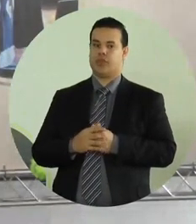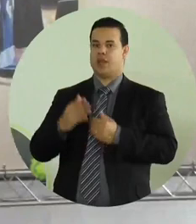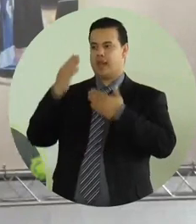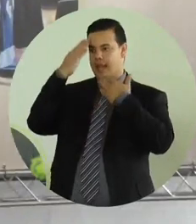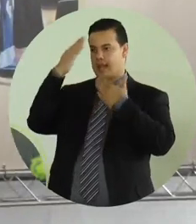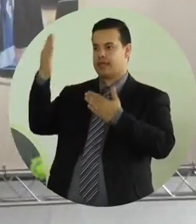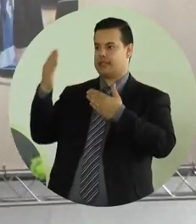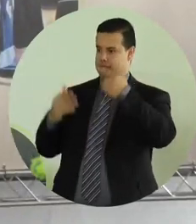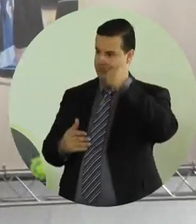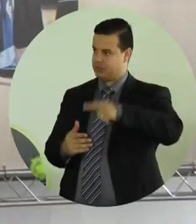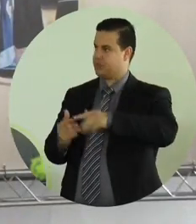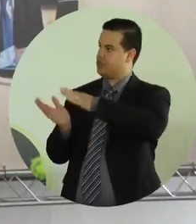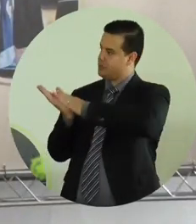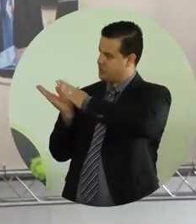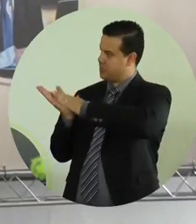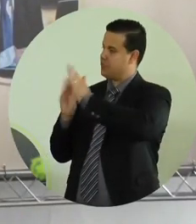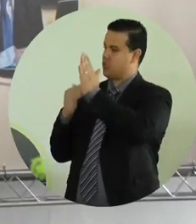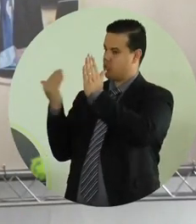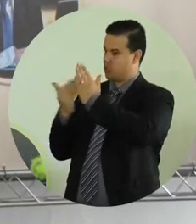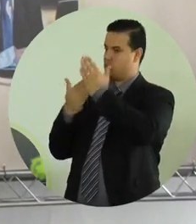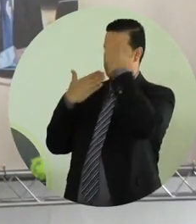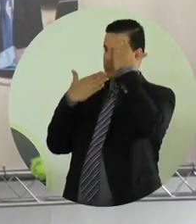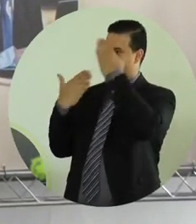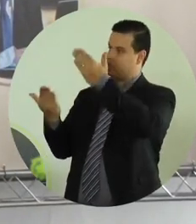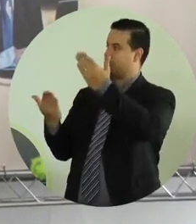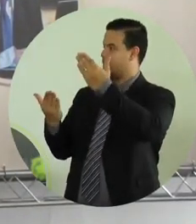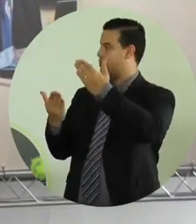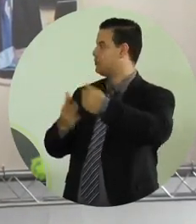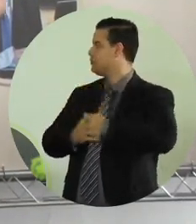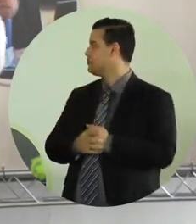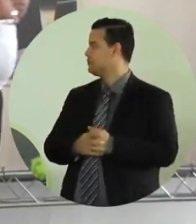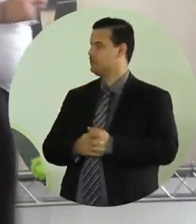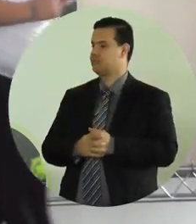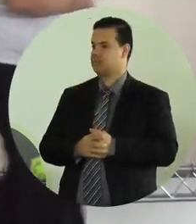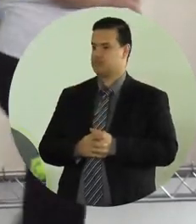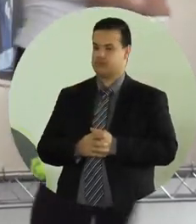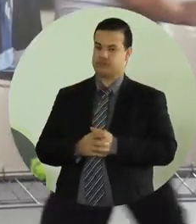Agradecemos mais uma vez, parabéns a todos, muito obrigado, Dr. Luque.